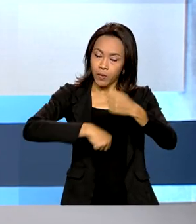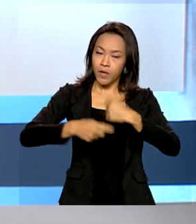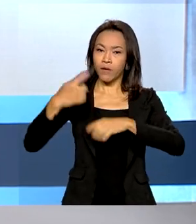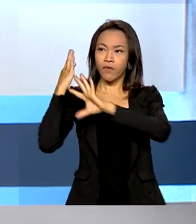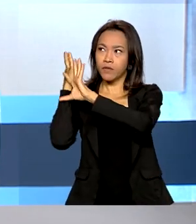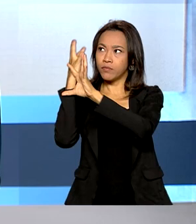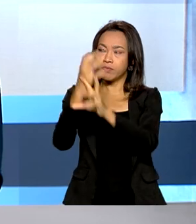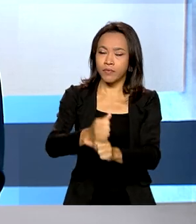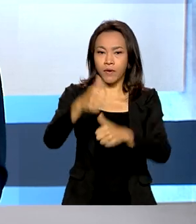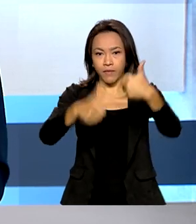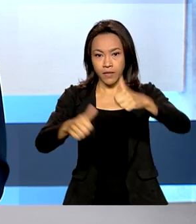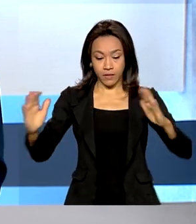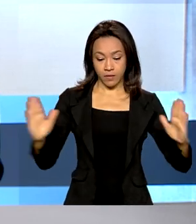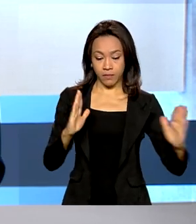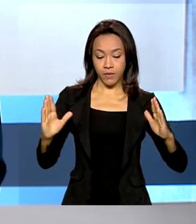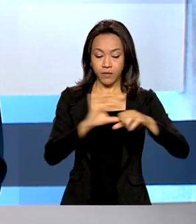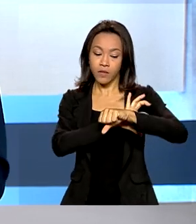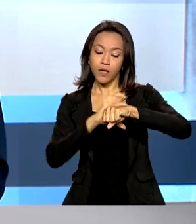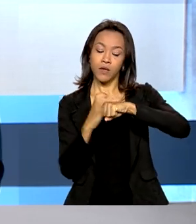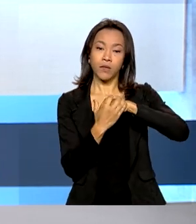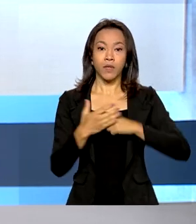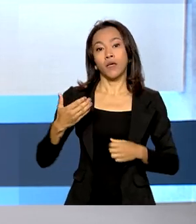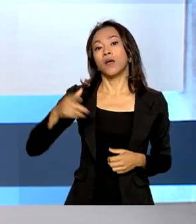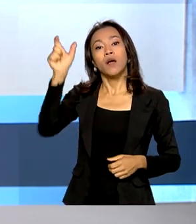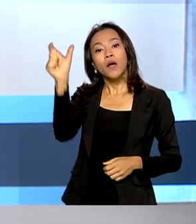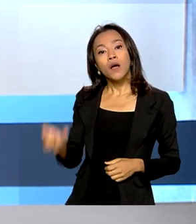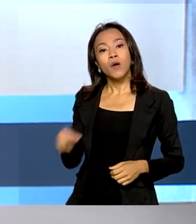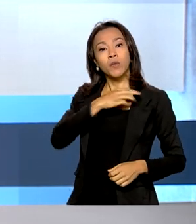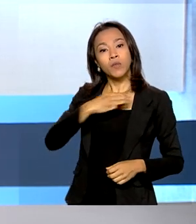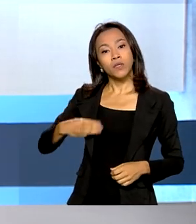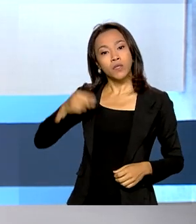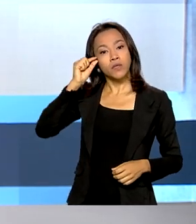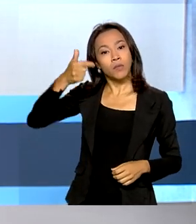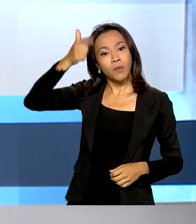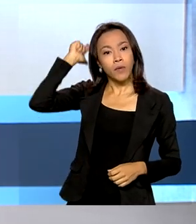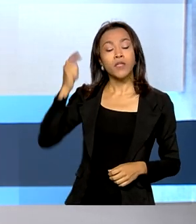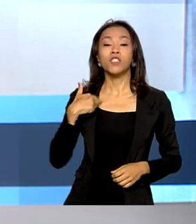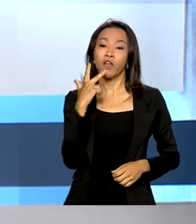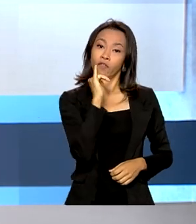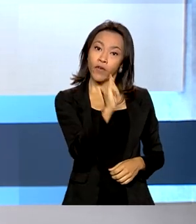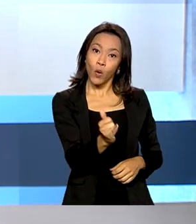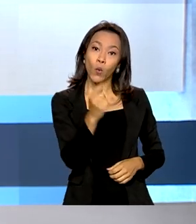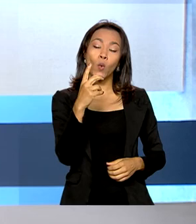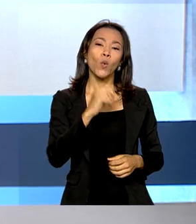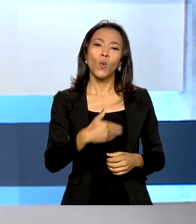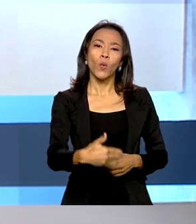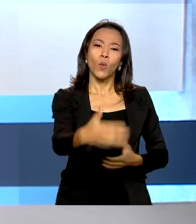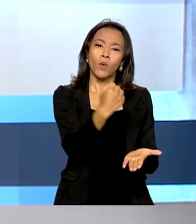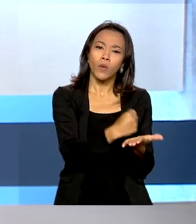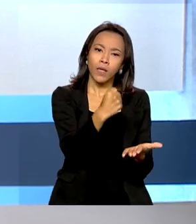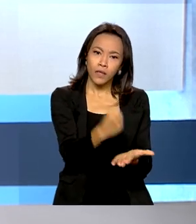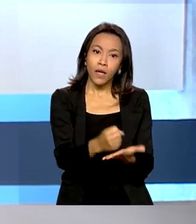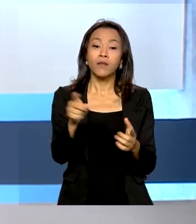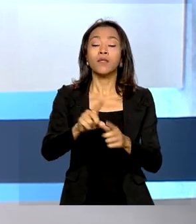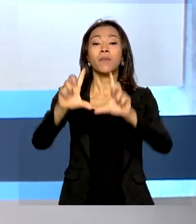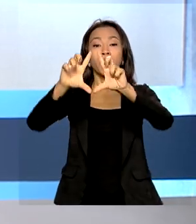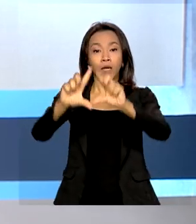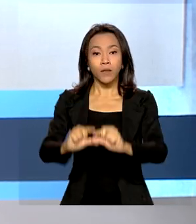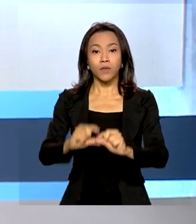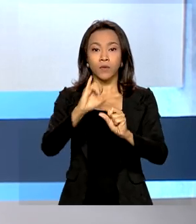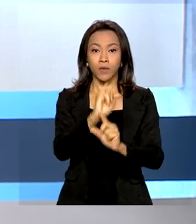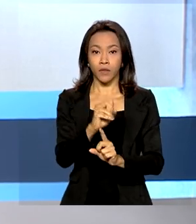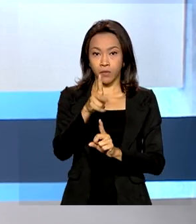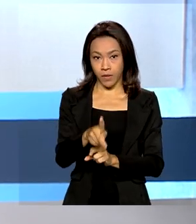de pandemia. Paulo Guedes falou sobre os investimentos já contratados no país e anunciou nova redução do IPI, o Imposto